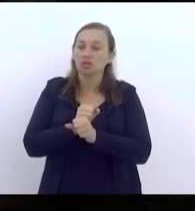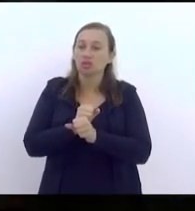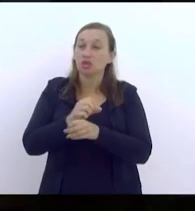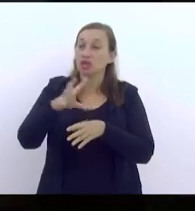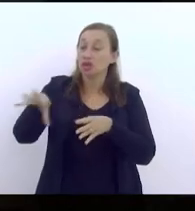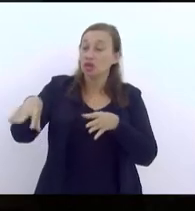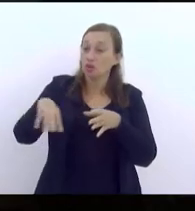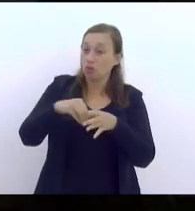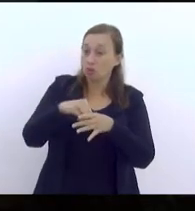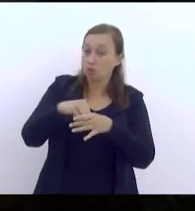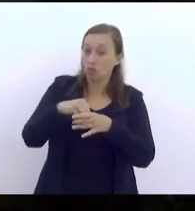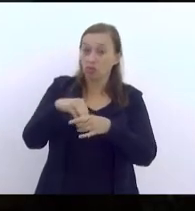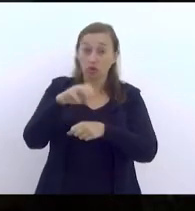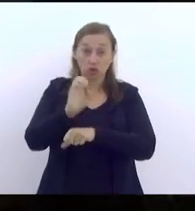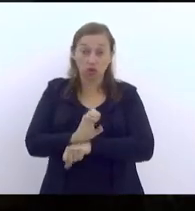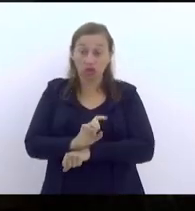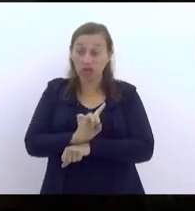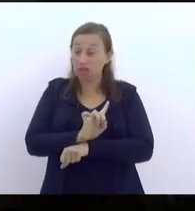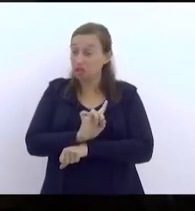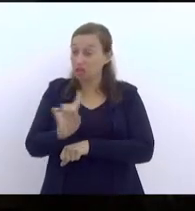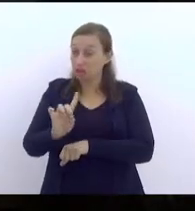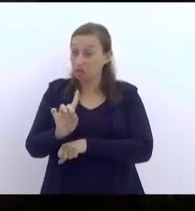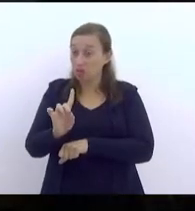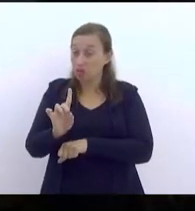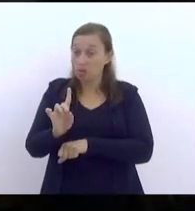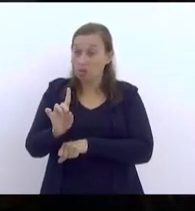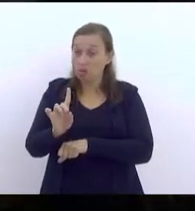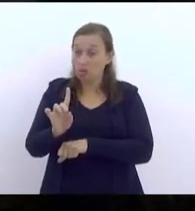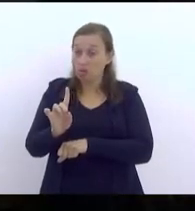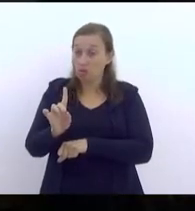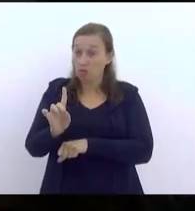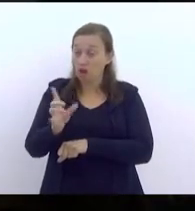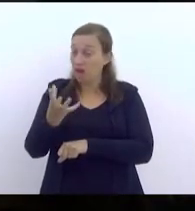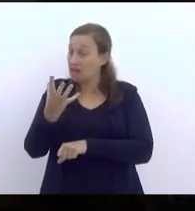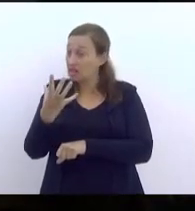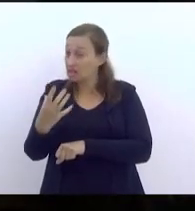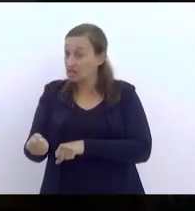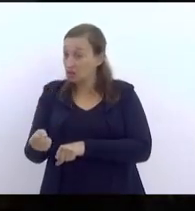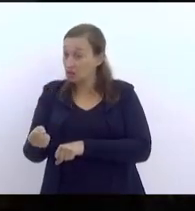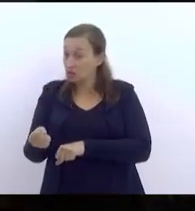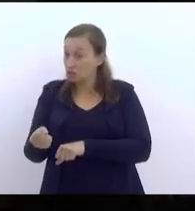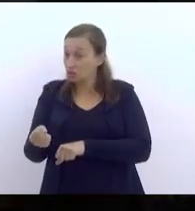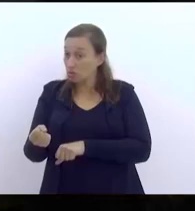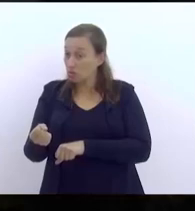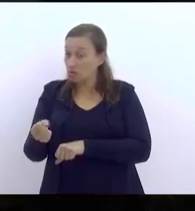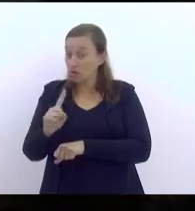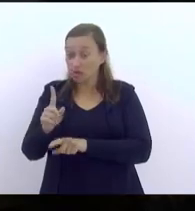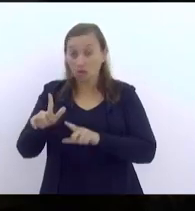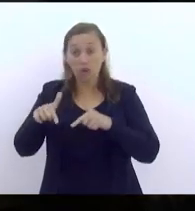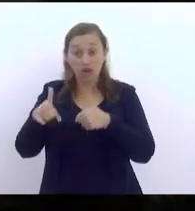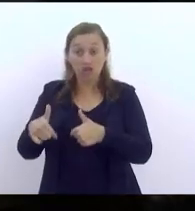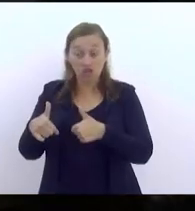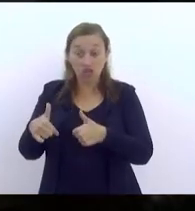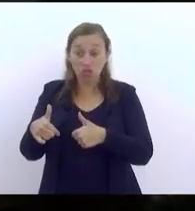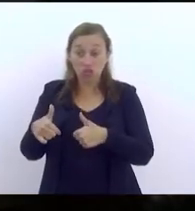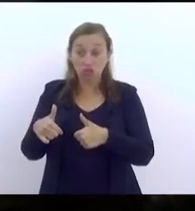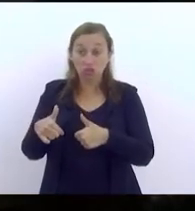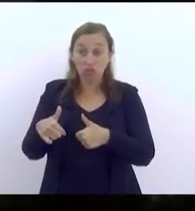omisso e não agiu, Estado que foi omisso e não agiu, e querer